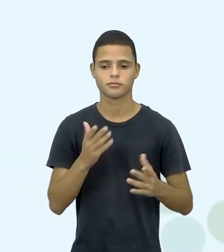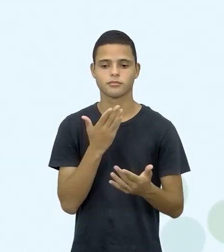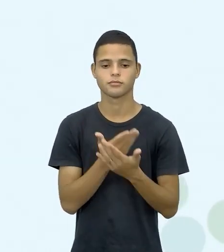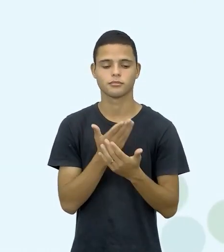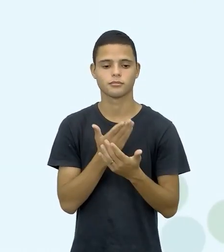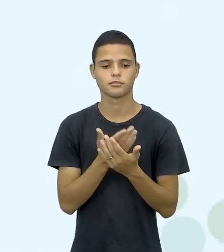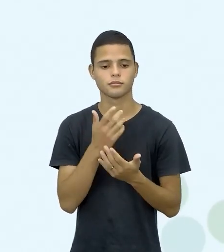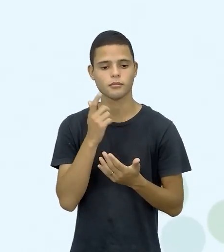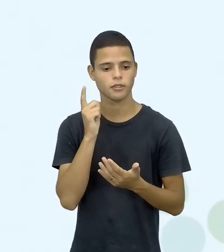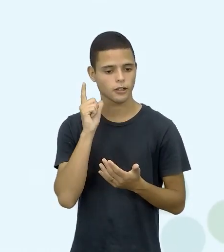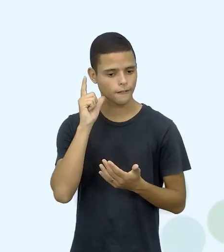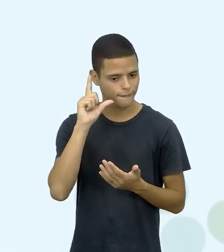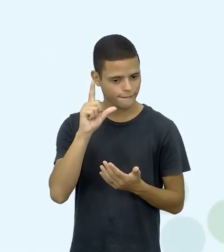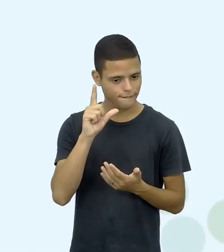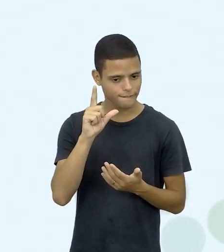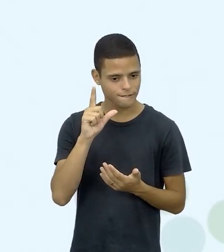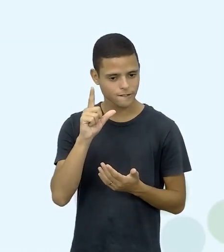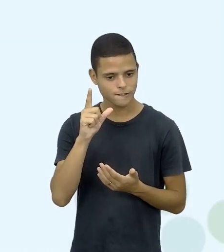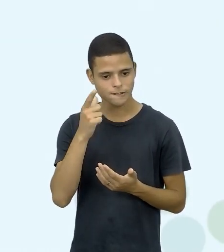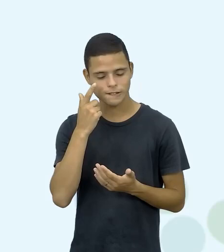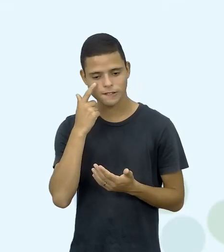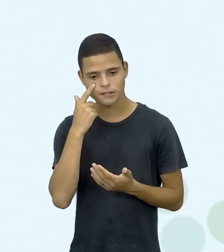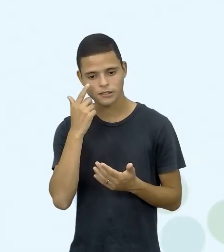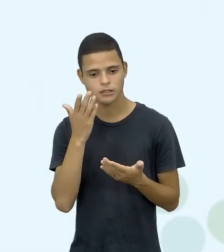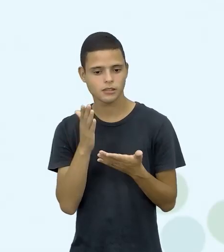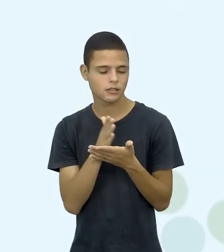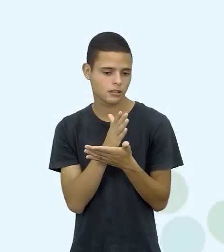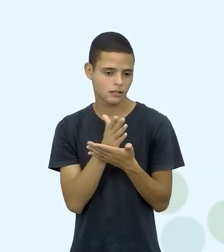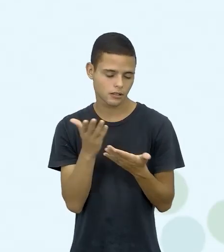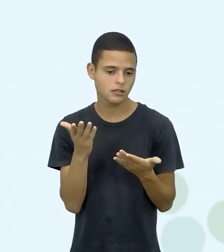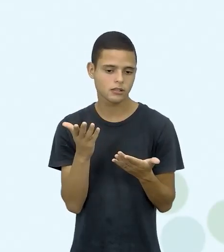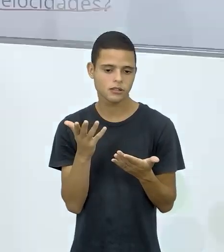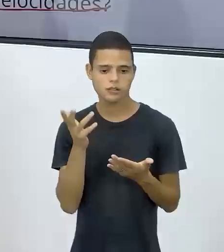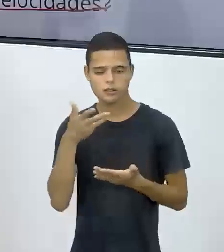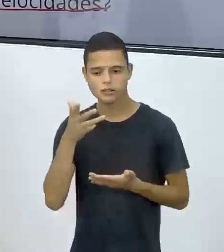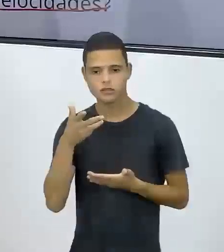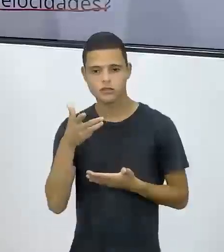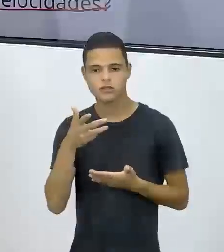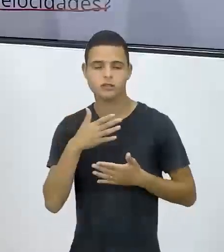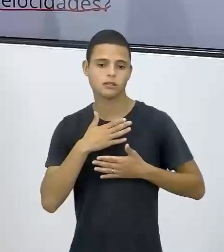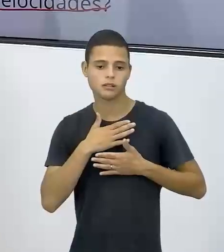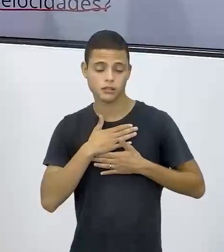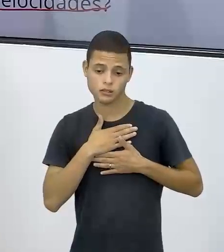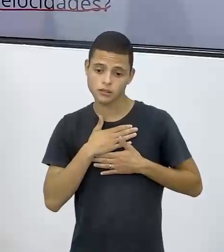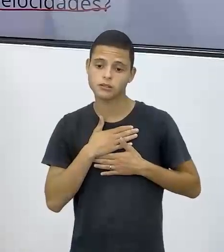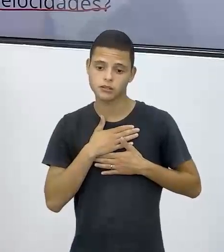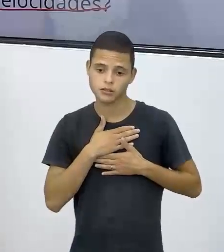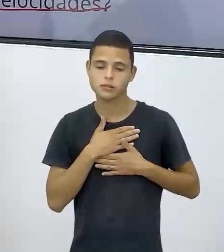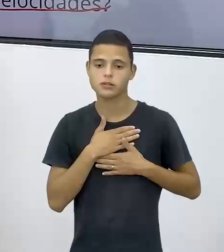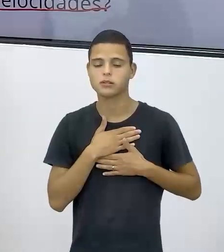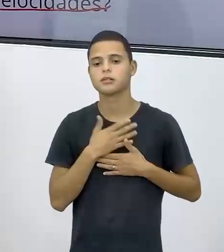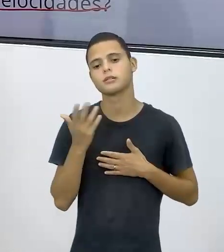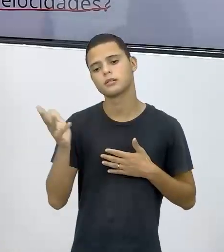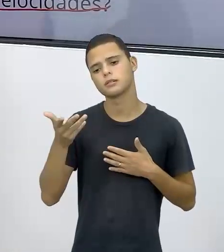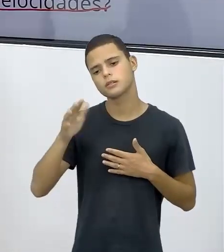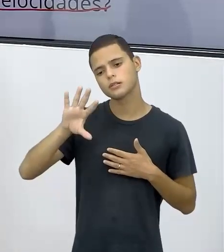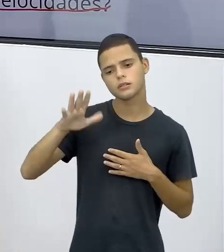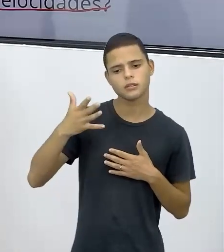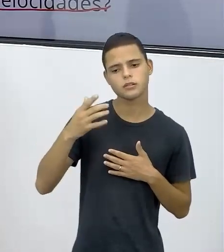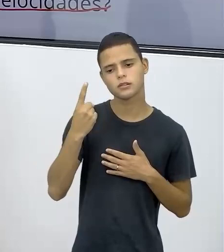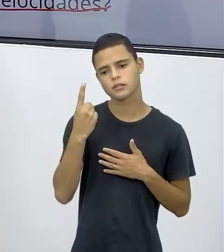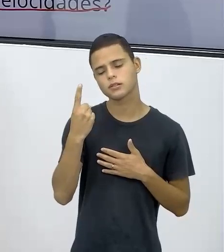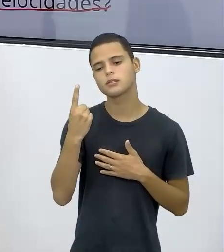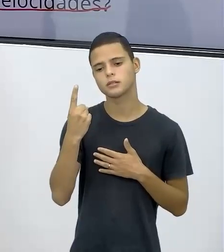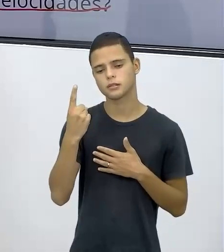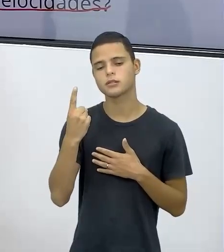consegue chegar a alguma conclusão? Inclusive, eu já dei essa conclusão. No meu caso, a velocidade aí é mais ou menos 1